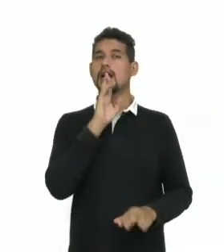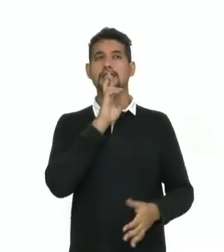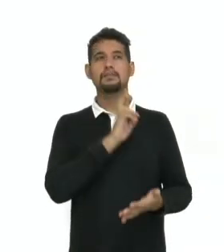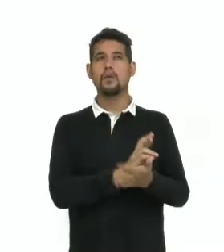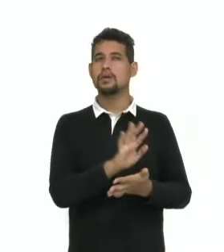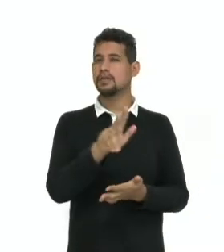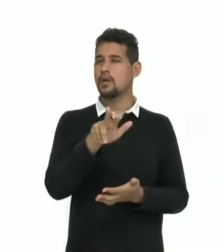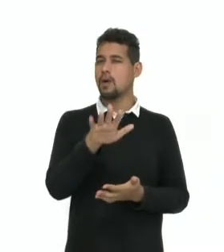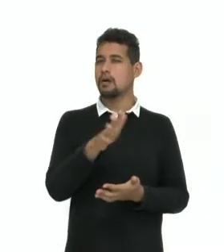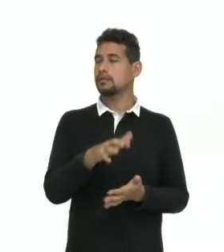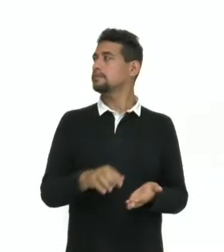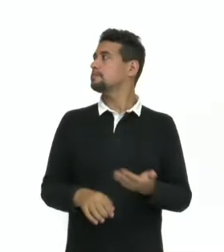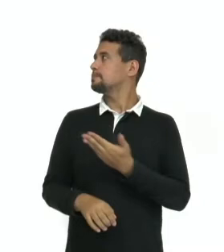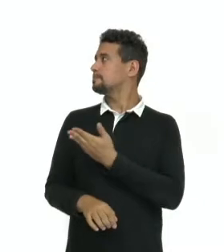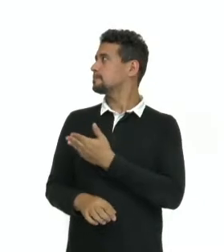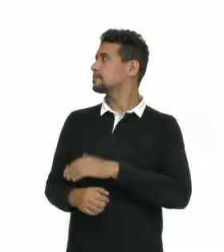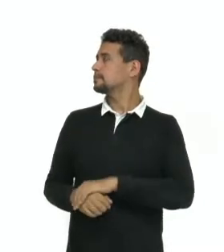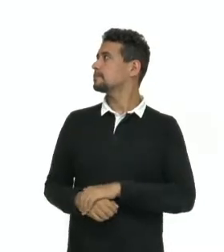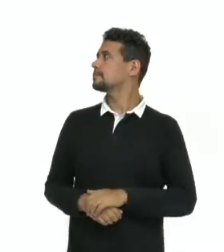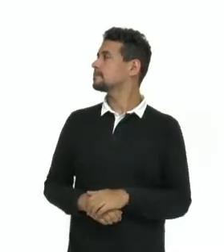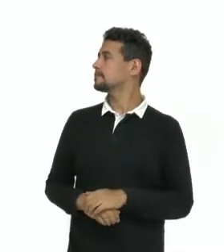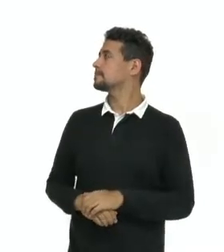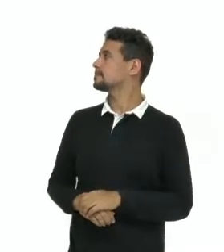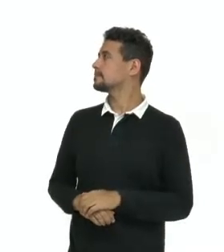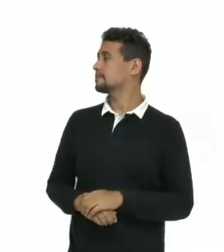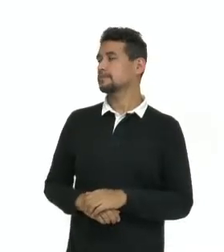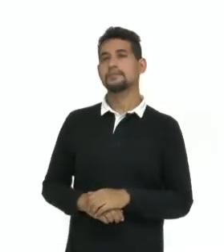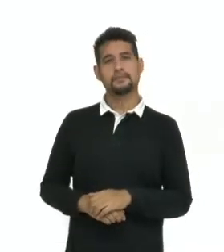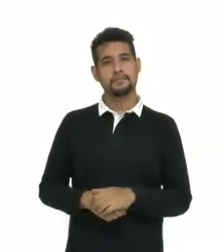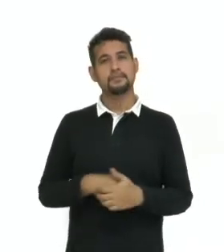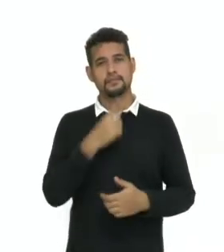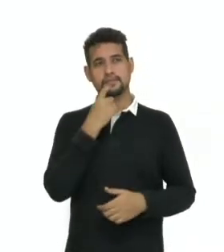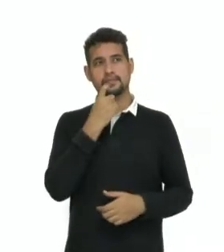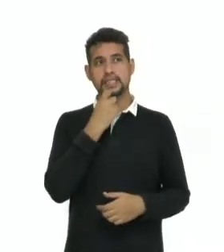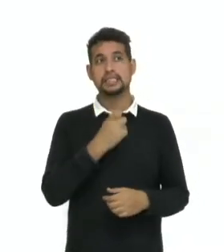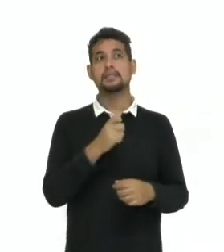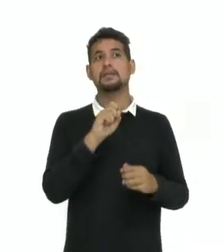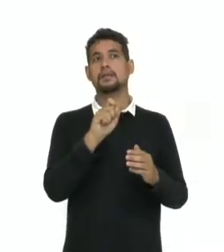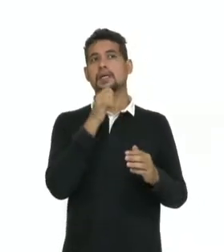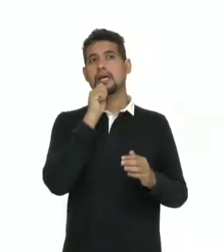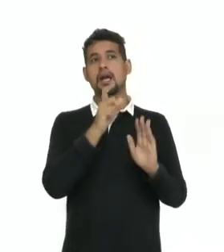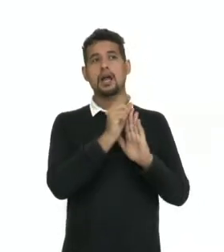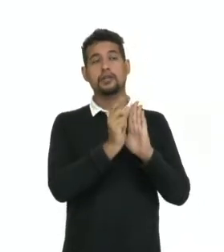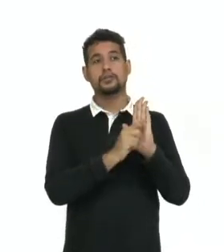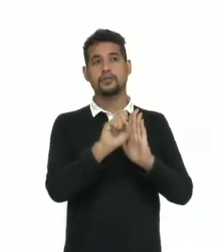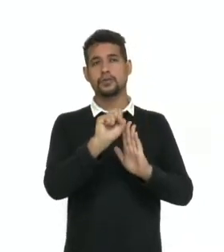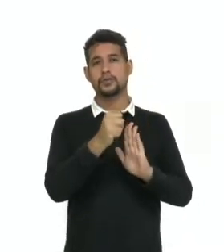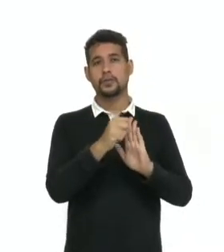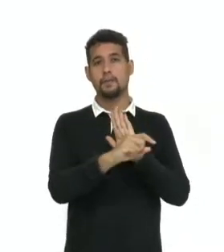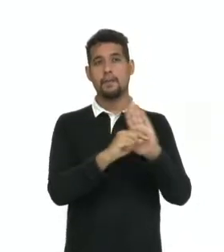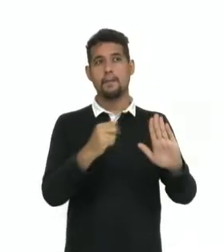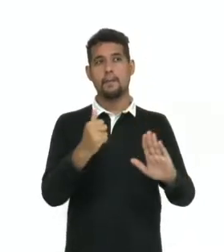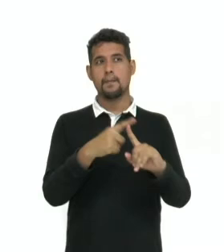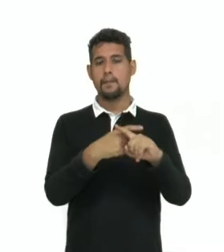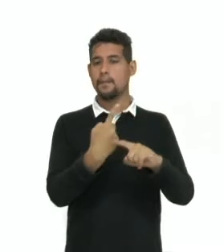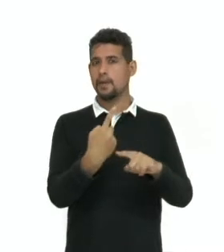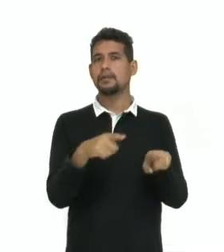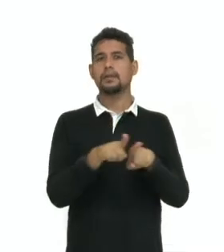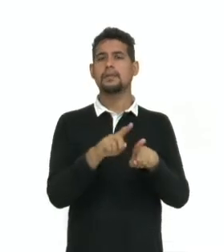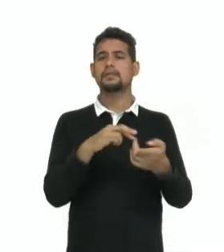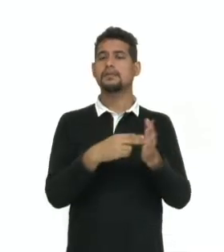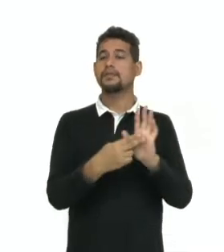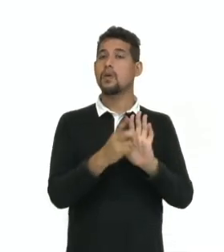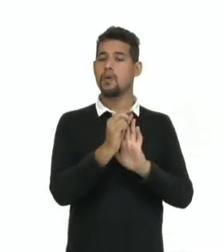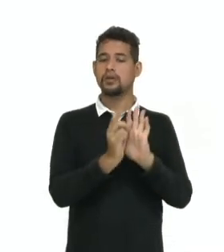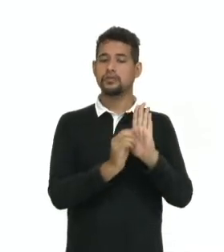que baseia-se no seu artigo 18, parágrafo 1º, inciso 1º. Então, ela recorreu aqui a um